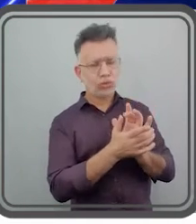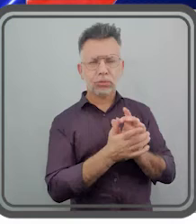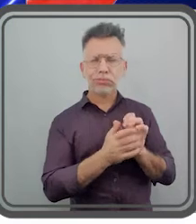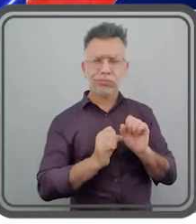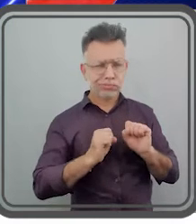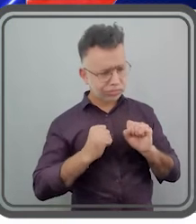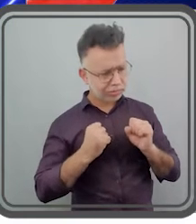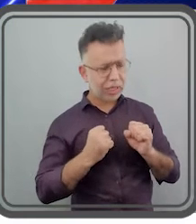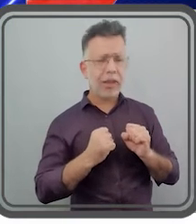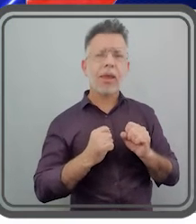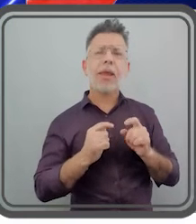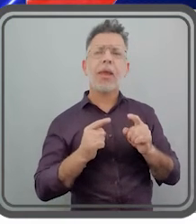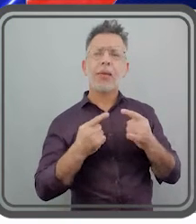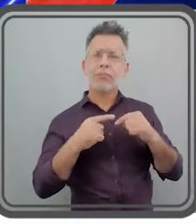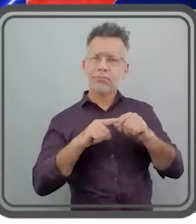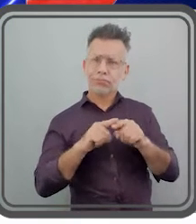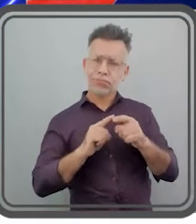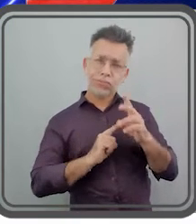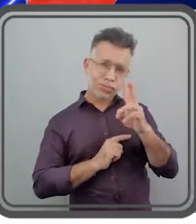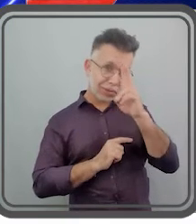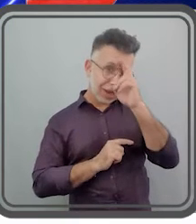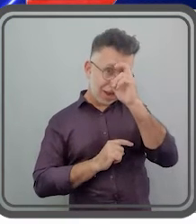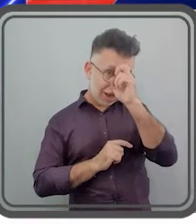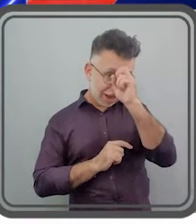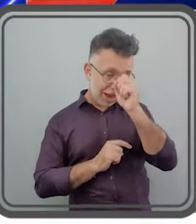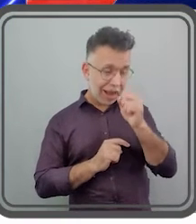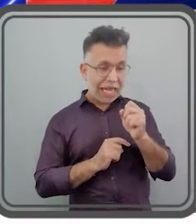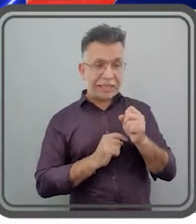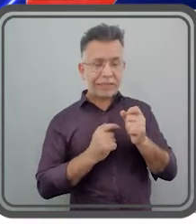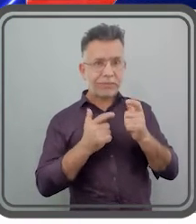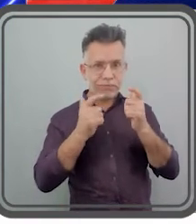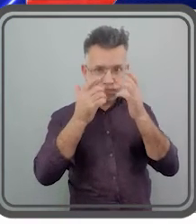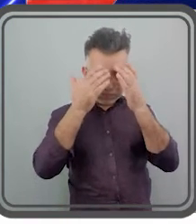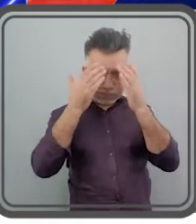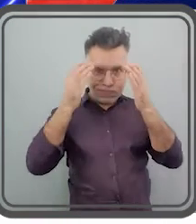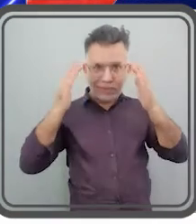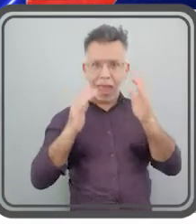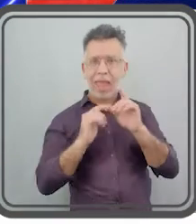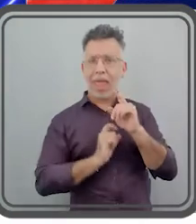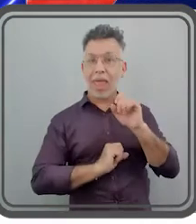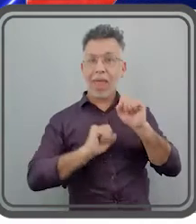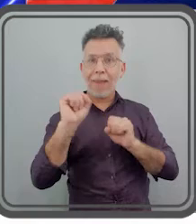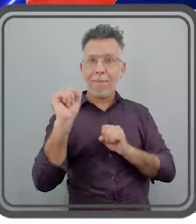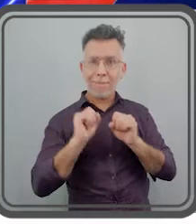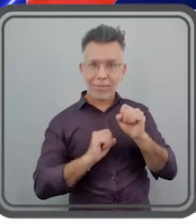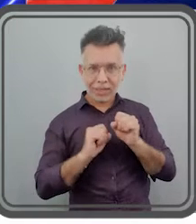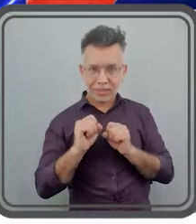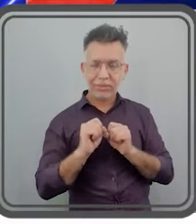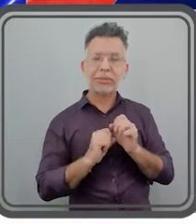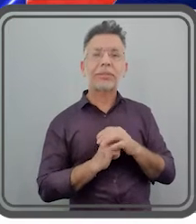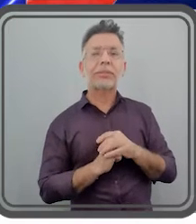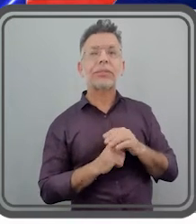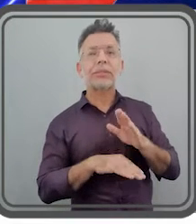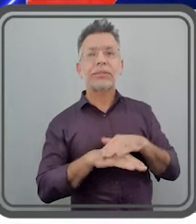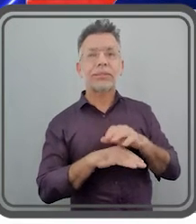up mesmo tá referente a mentalidade Startup né então se tem antes você tem alguma viagem as próprias pessoas com uma